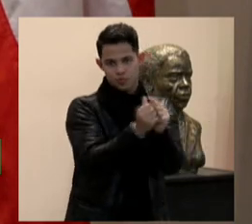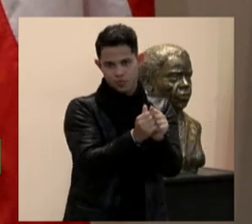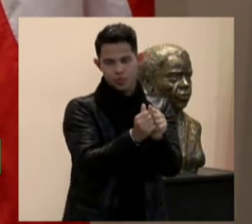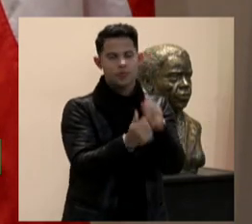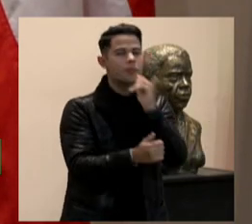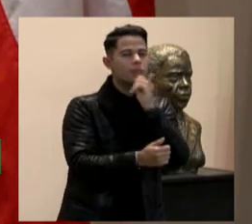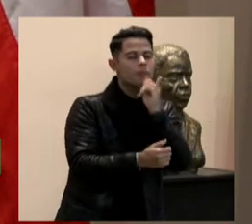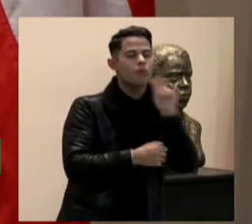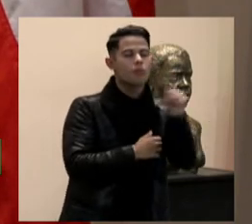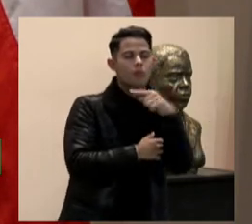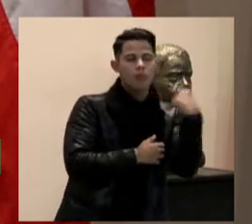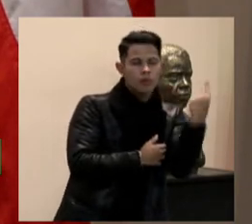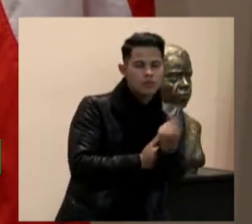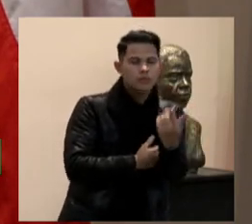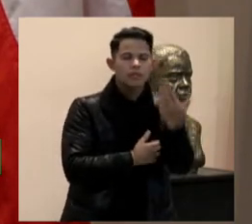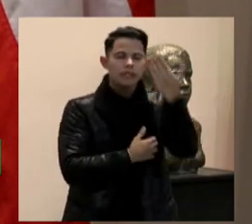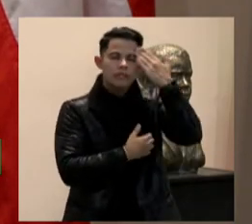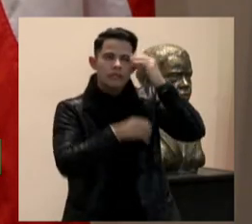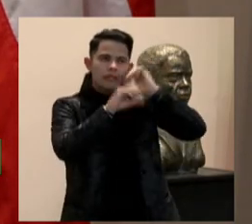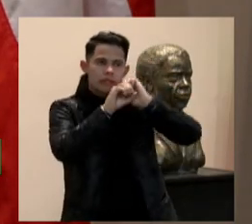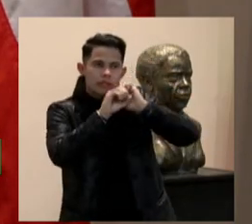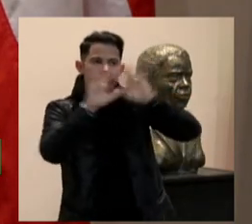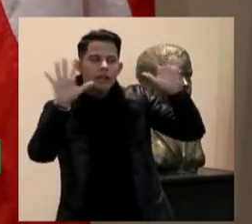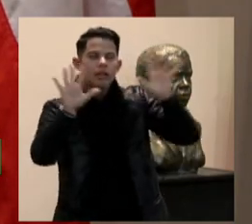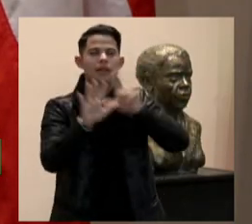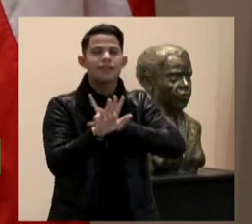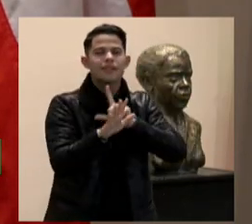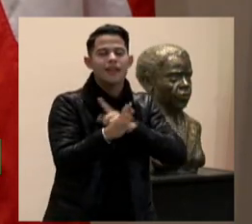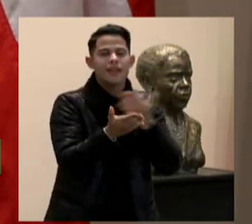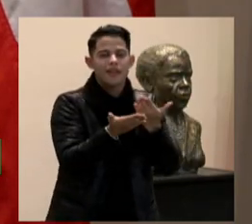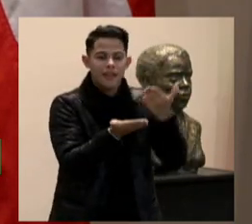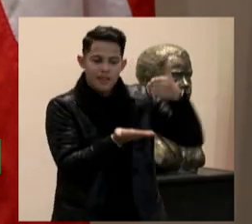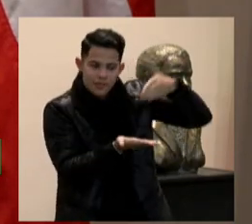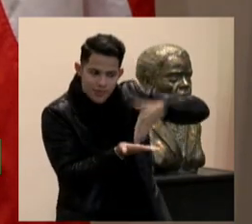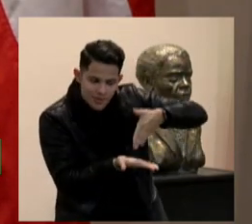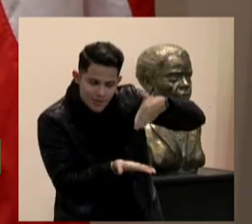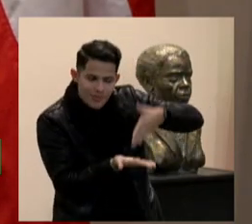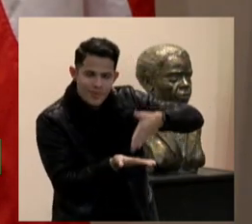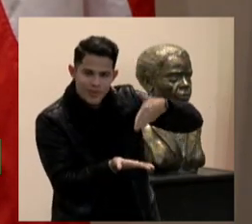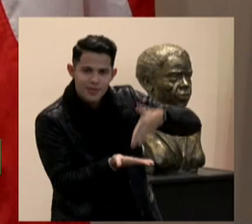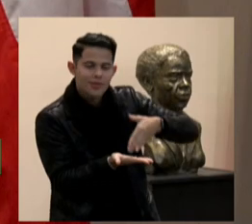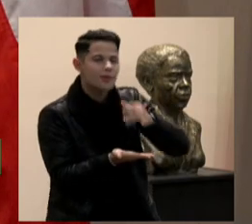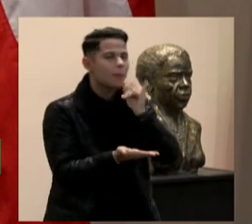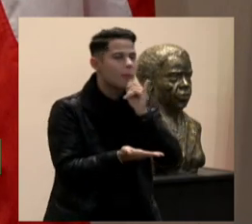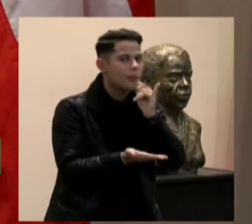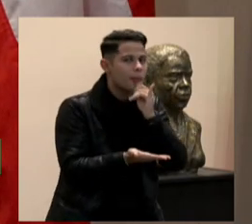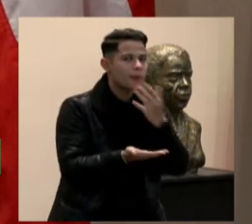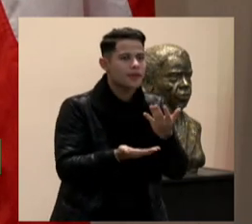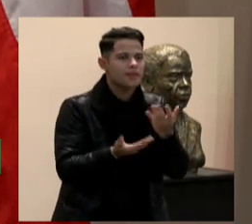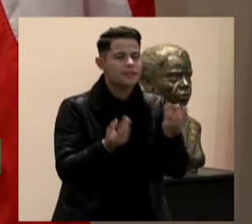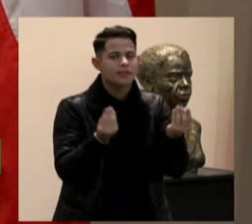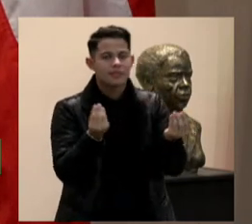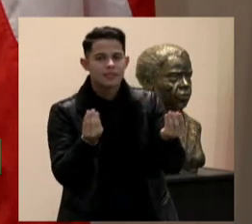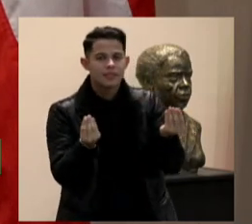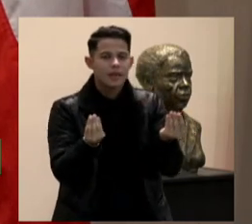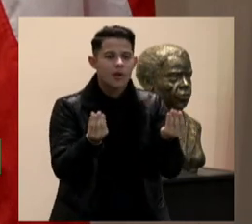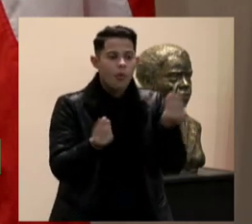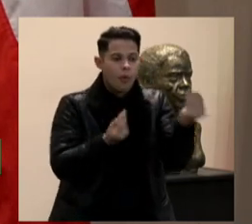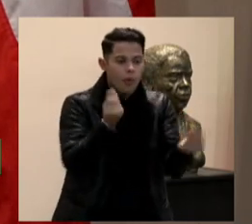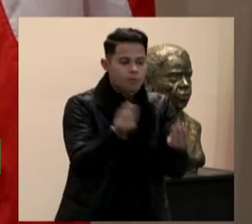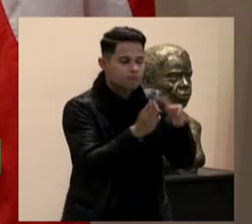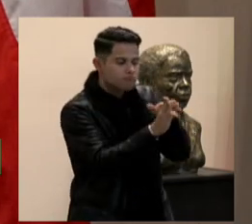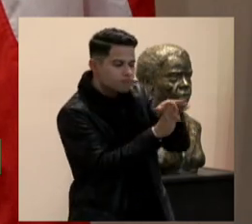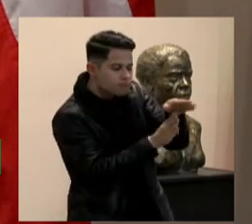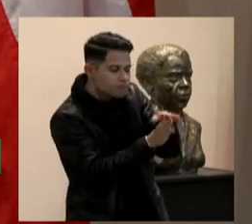compreender que há pouco limite, de fato, de orientação e